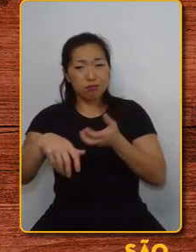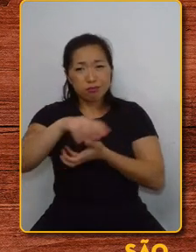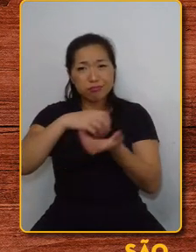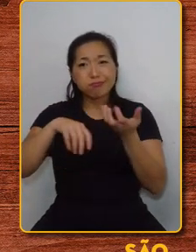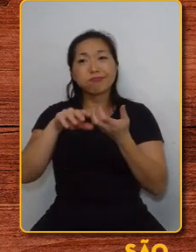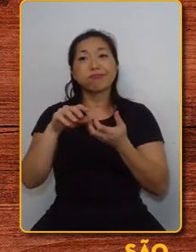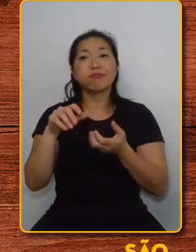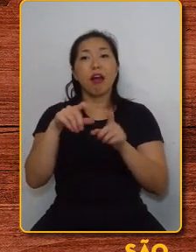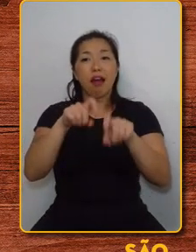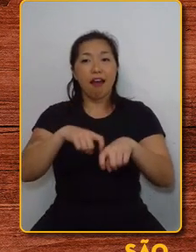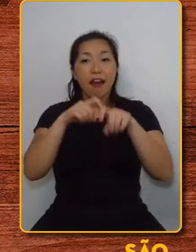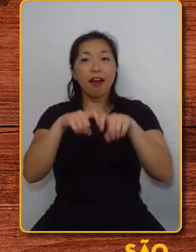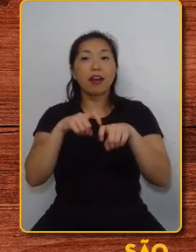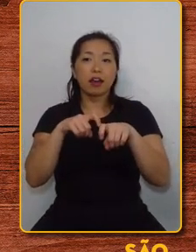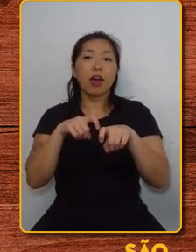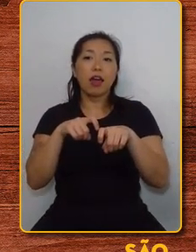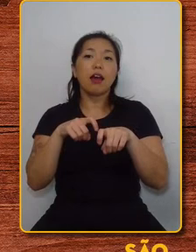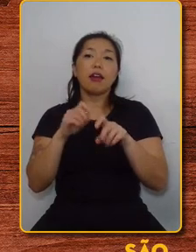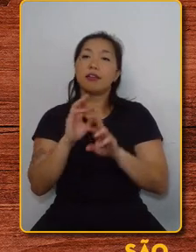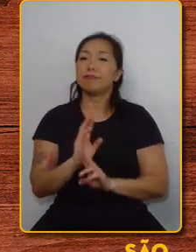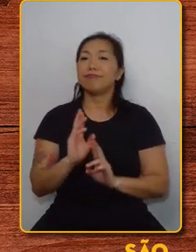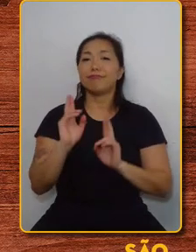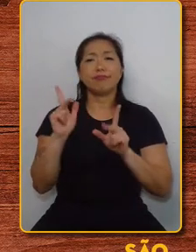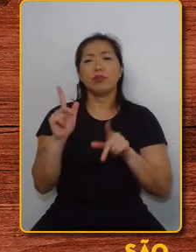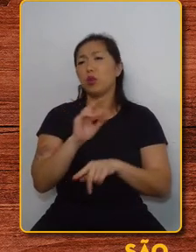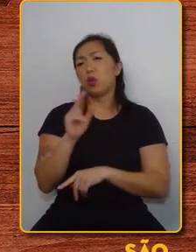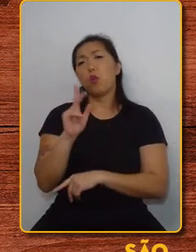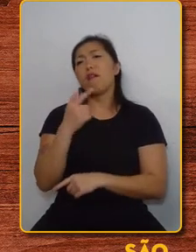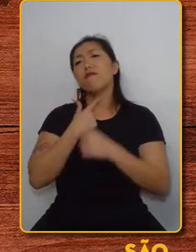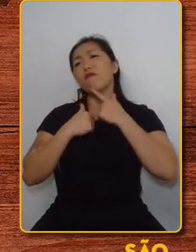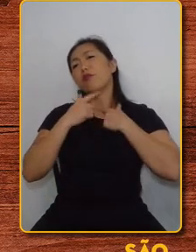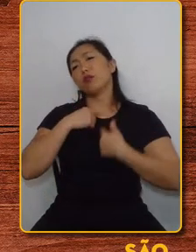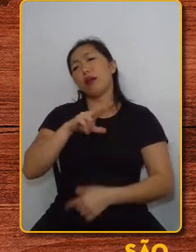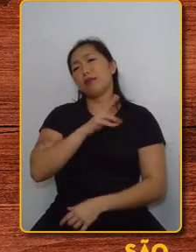antigamente, né? Não é por vontade minha de quem está aqui.